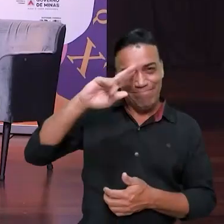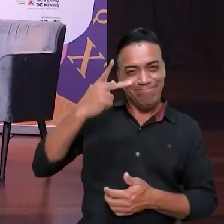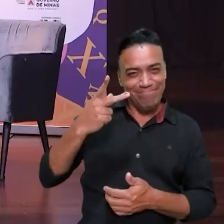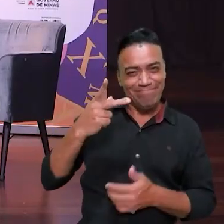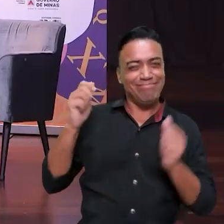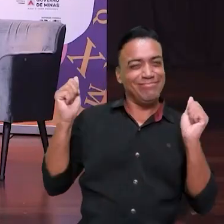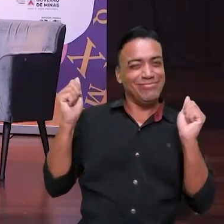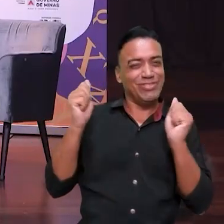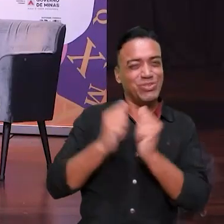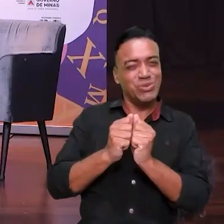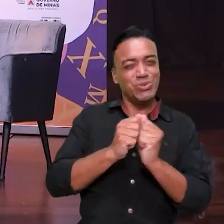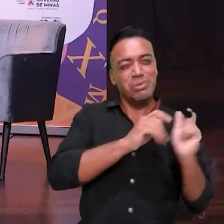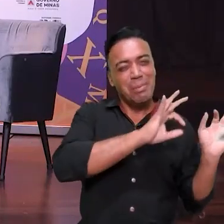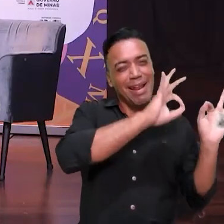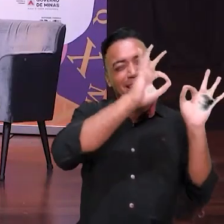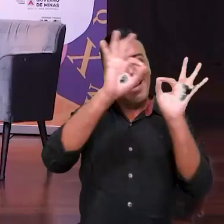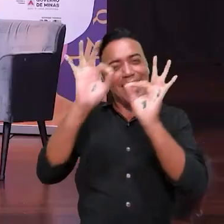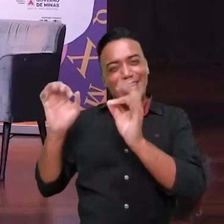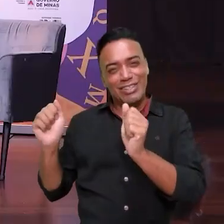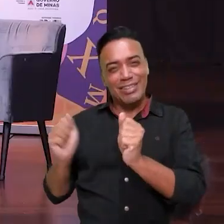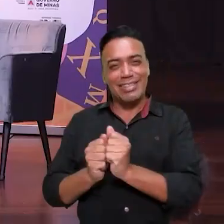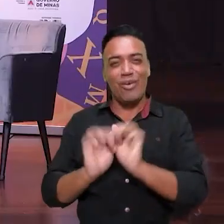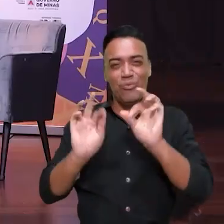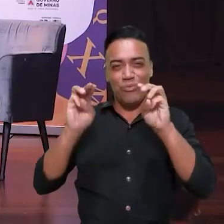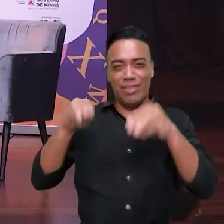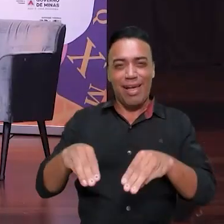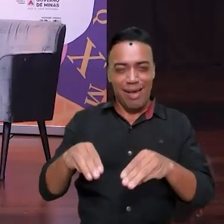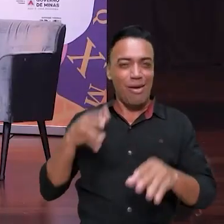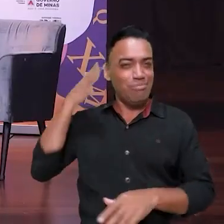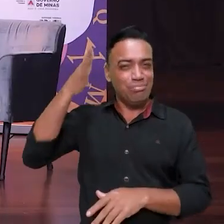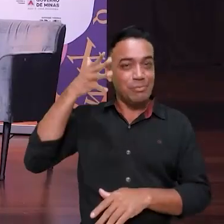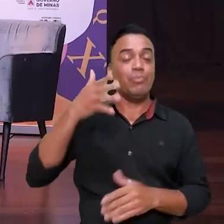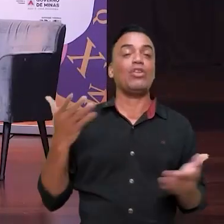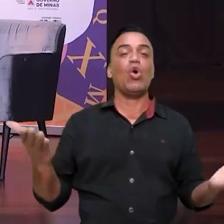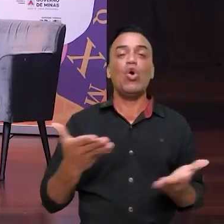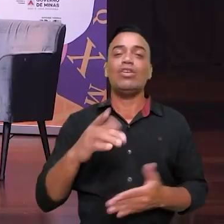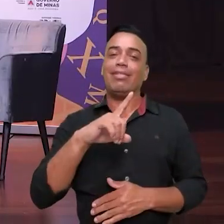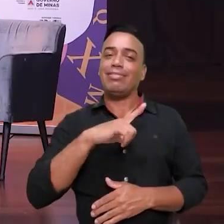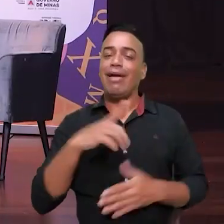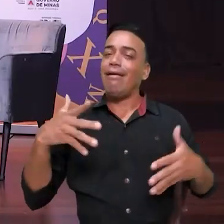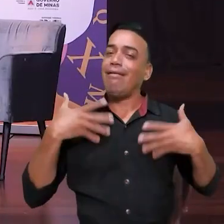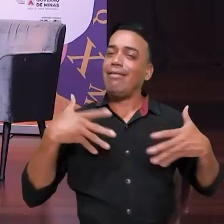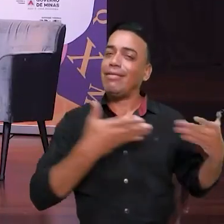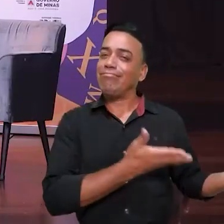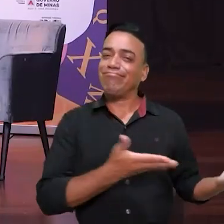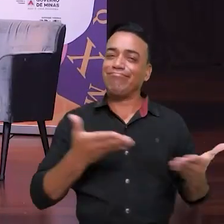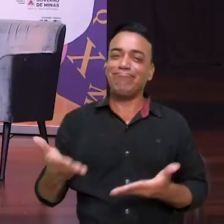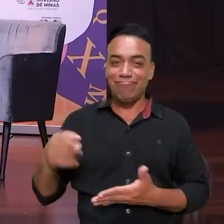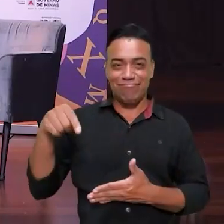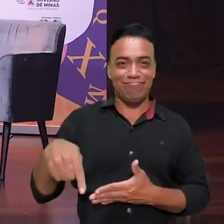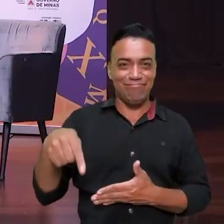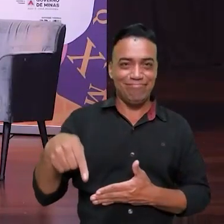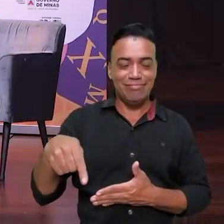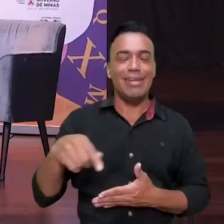barba de mesmo tom. Ele traja calça preta, blusa preta e, por cima, usa uma jaqueta de tom marrom escuro. Ao longo do